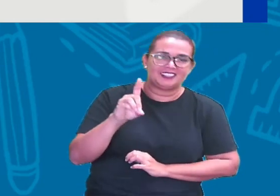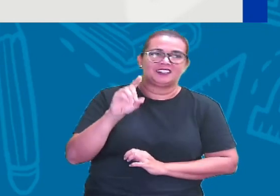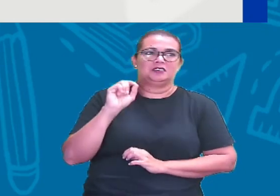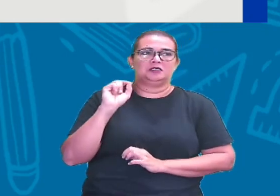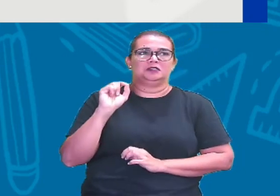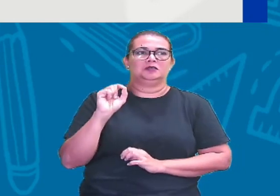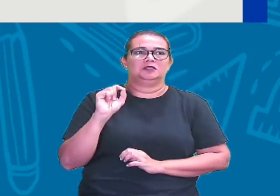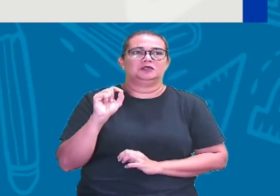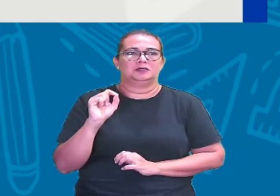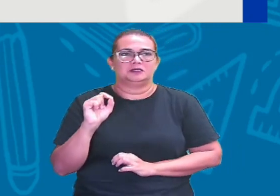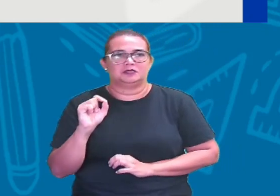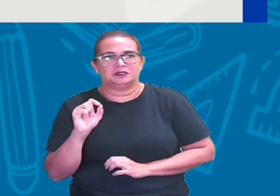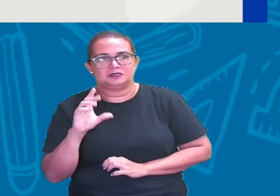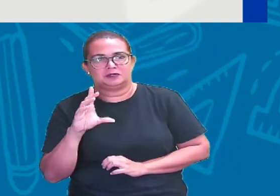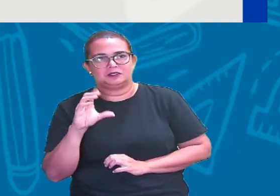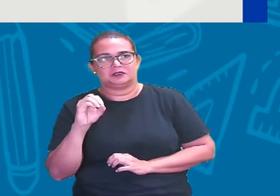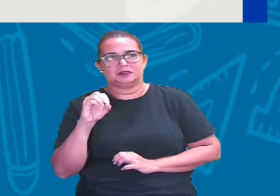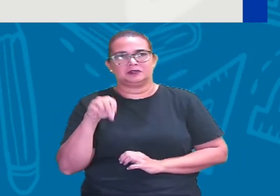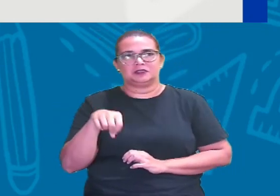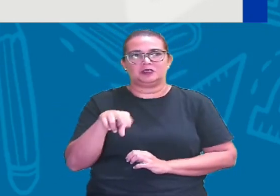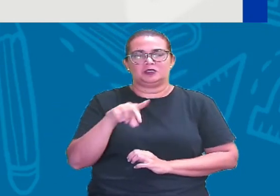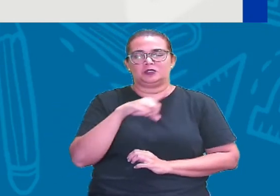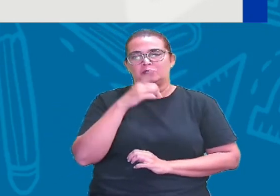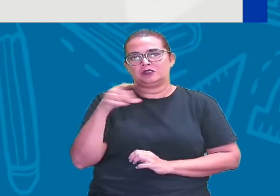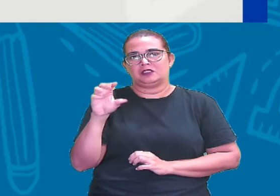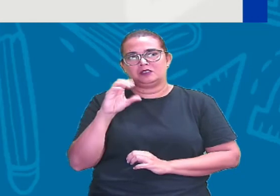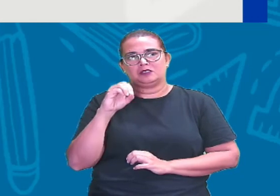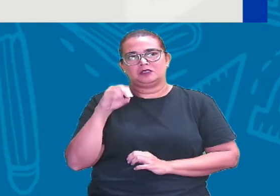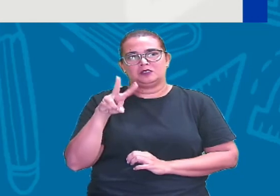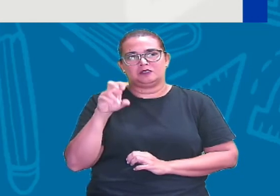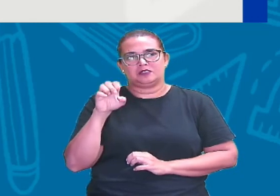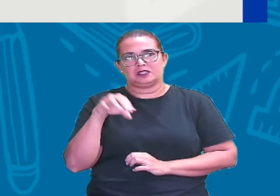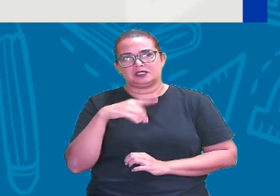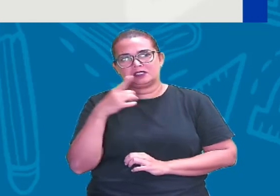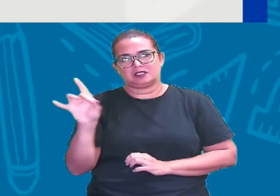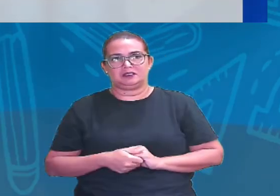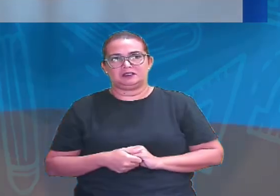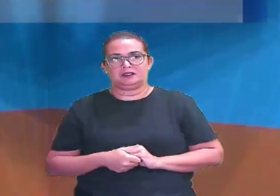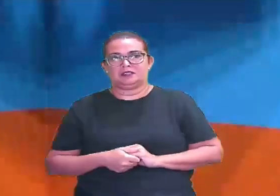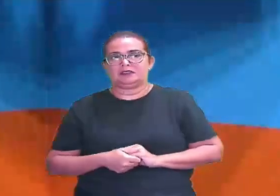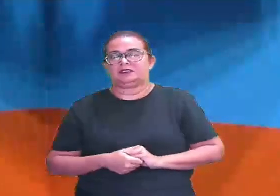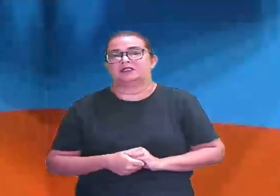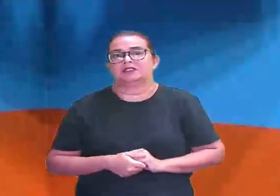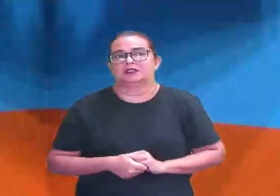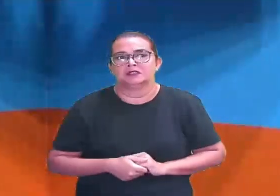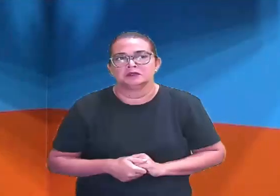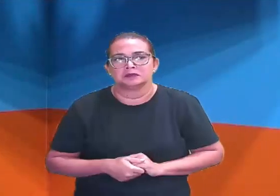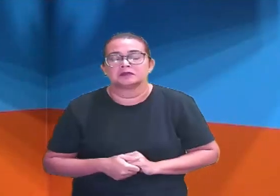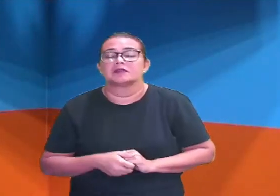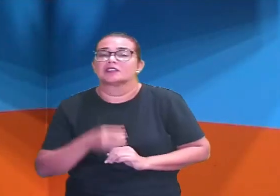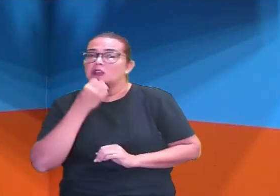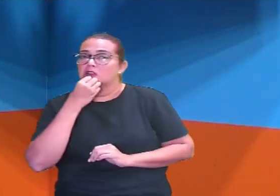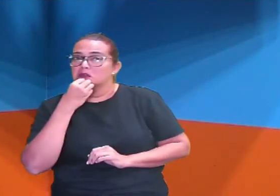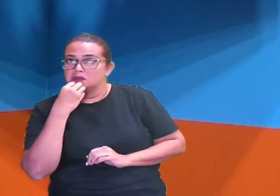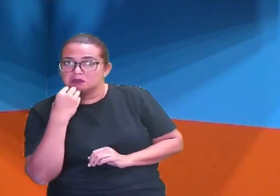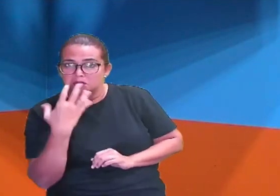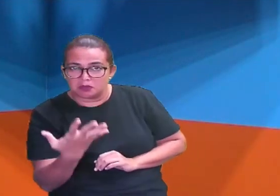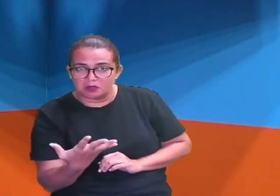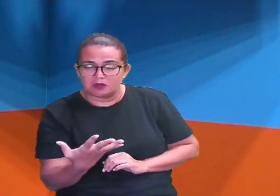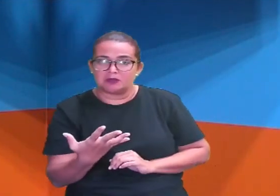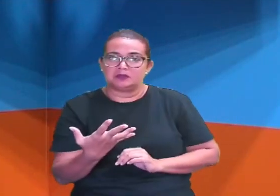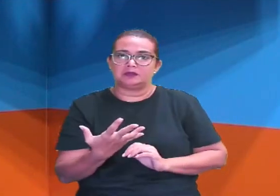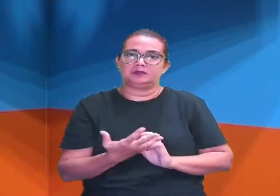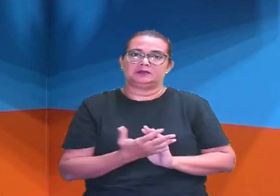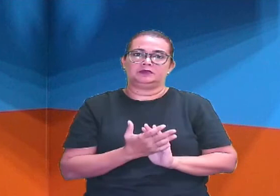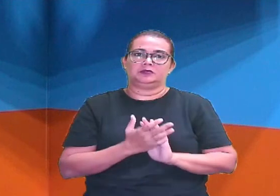desculpa. Condução e convecção, é a letra D. Ok? Gente, foi um prazer, tá?